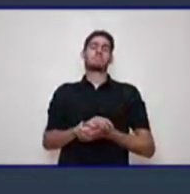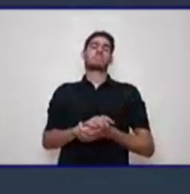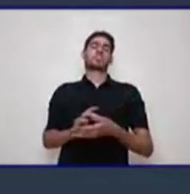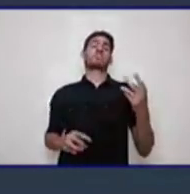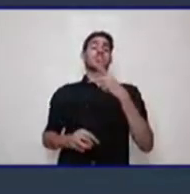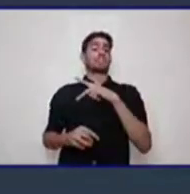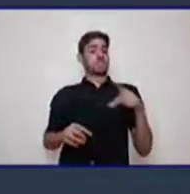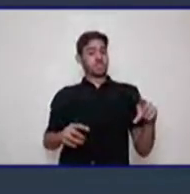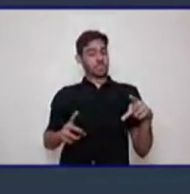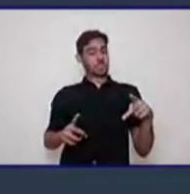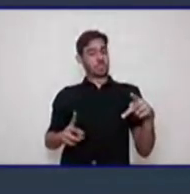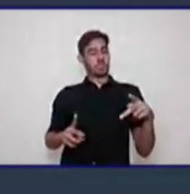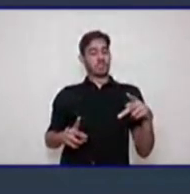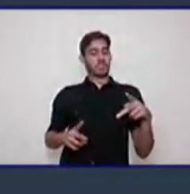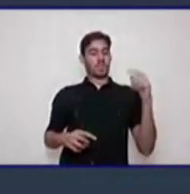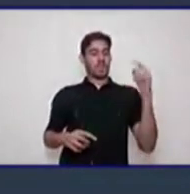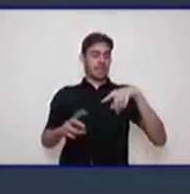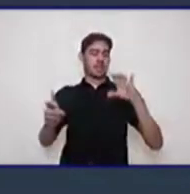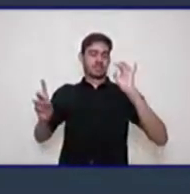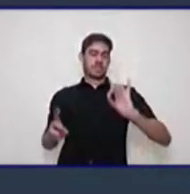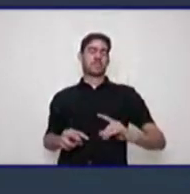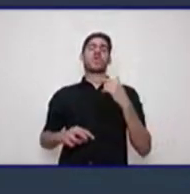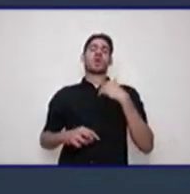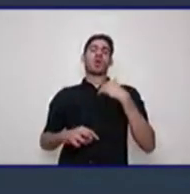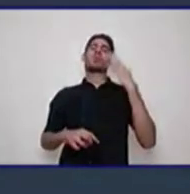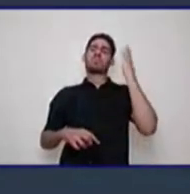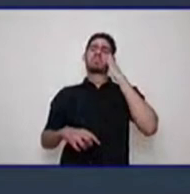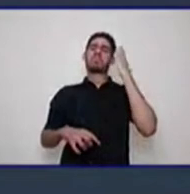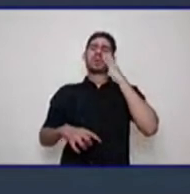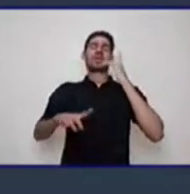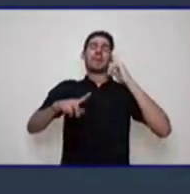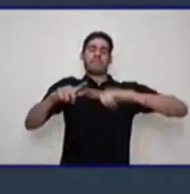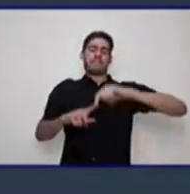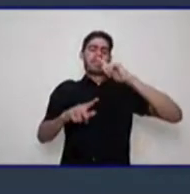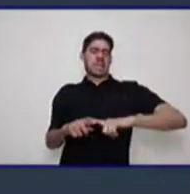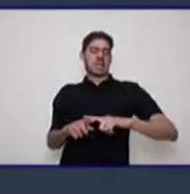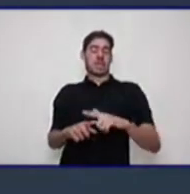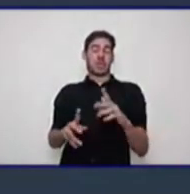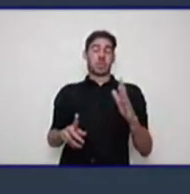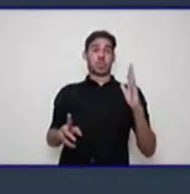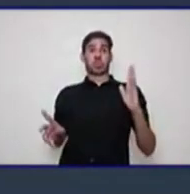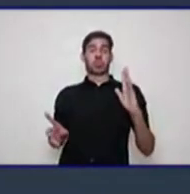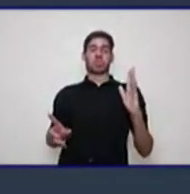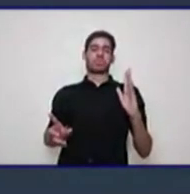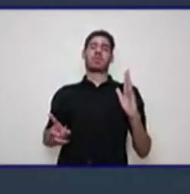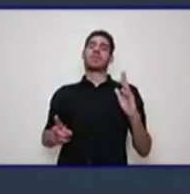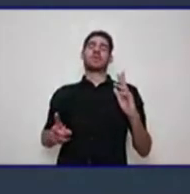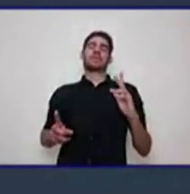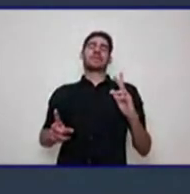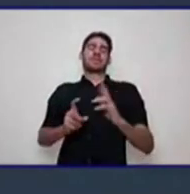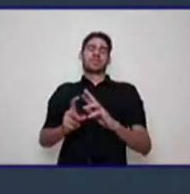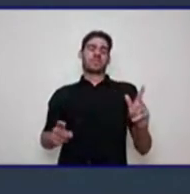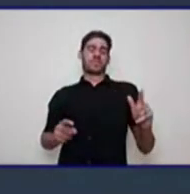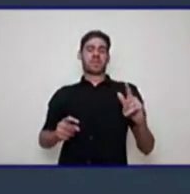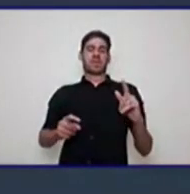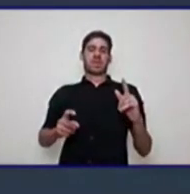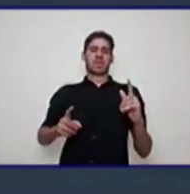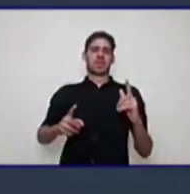caso específico, eu reconheço que a matéria é um pouco borderline, até se Vossa Excelência está lembrado, nós